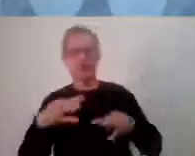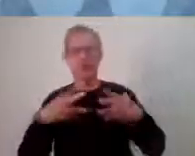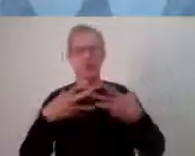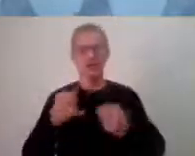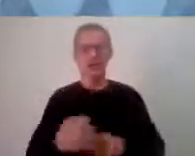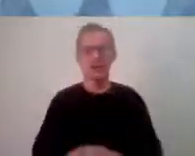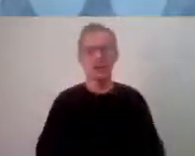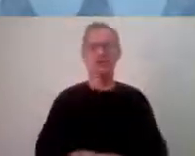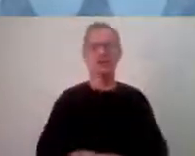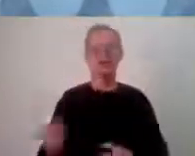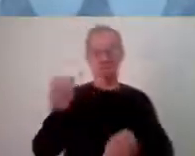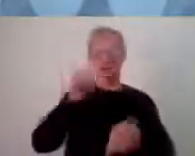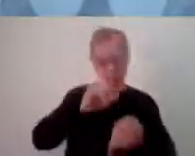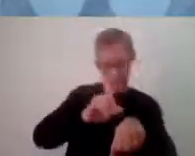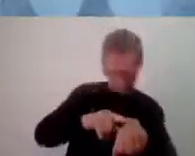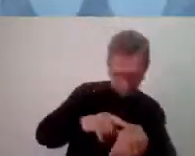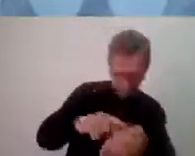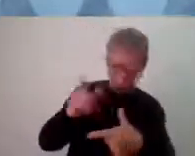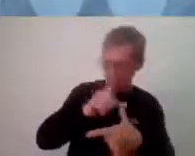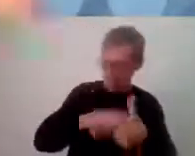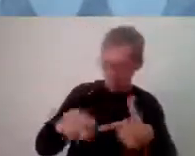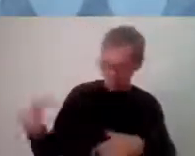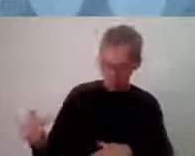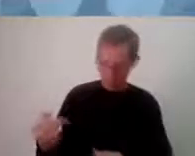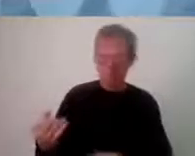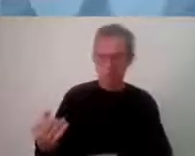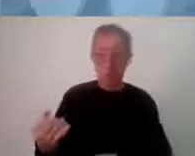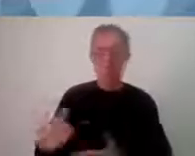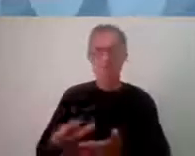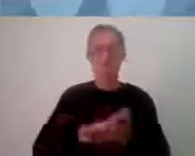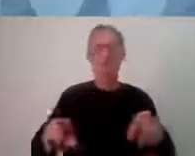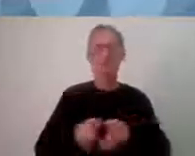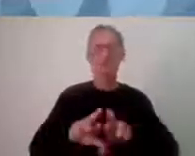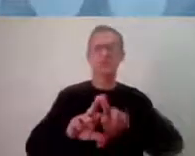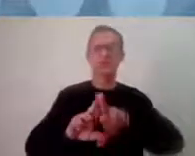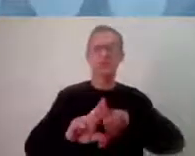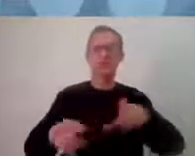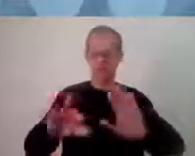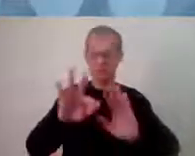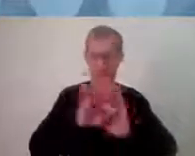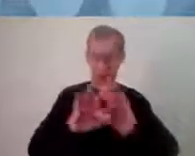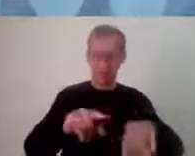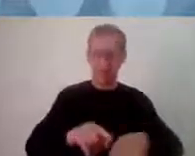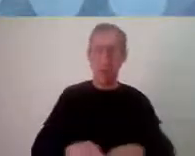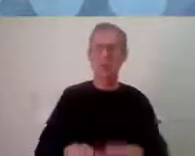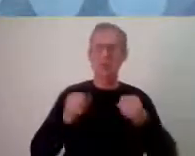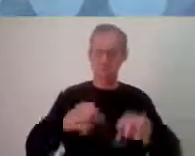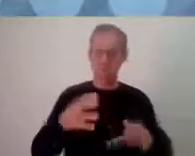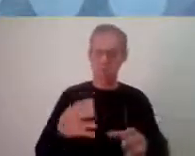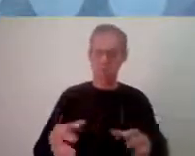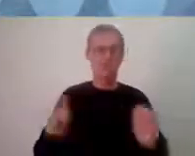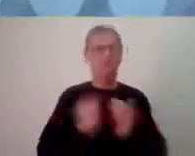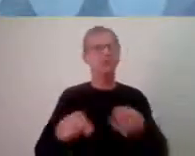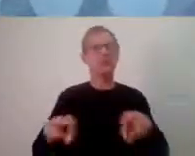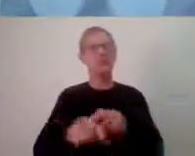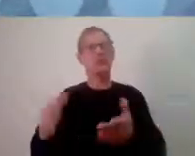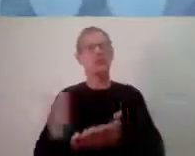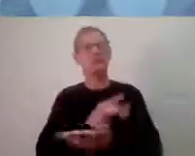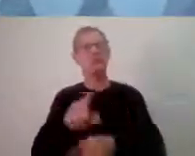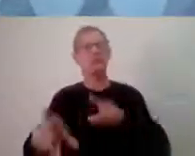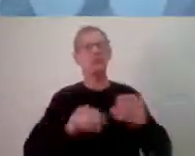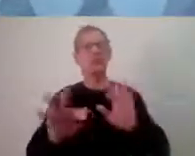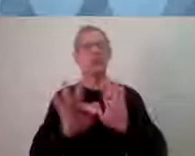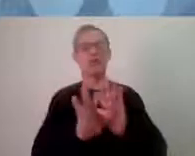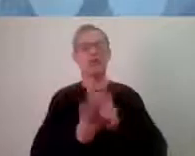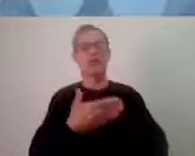aquele processo de tempo. Não tem problema. Pode ser dessa forma ou pode ser separado. Você escolhe a melhor forma que você quer